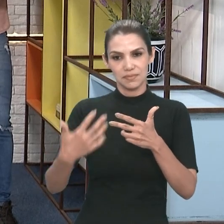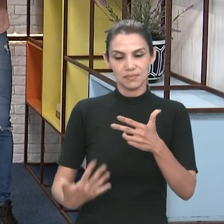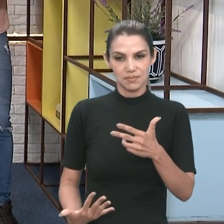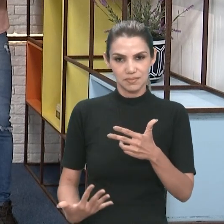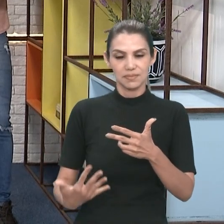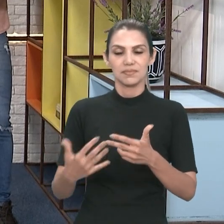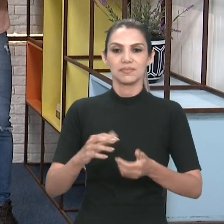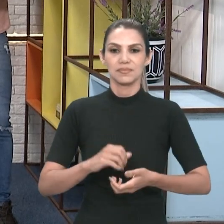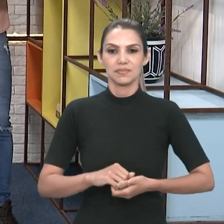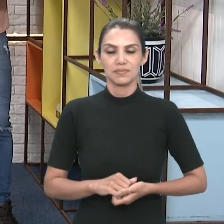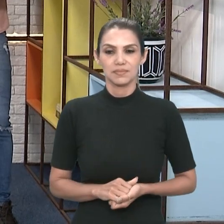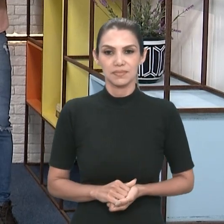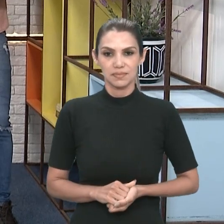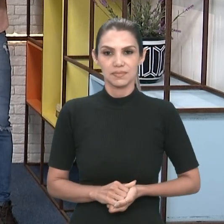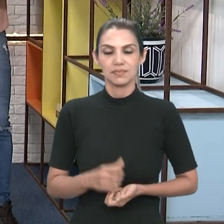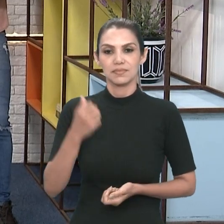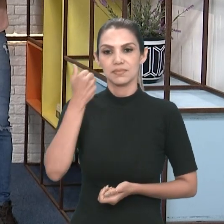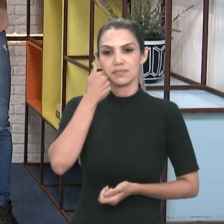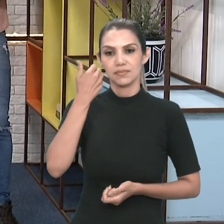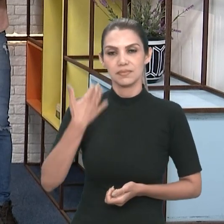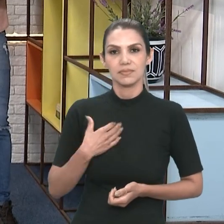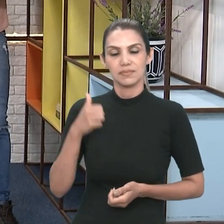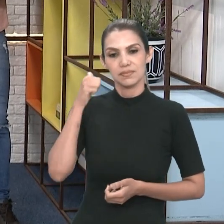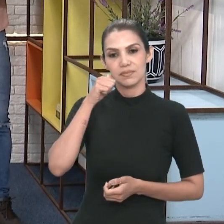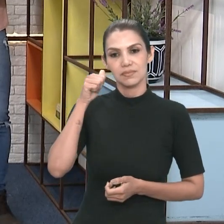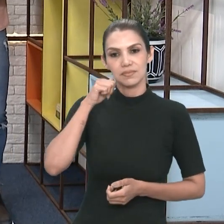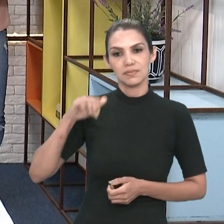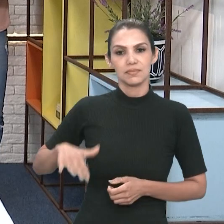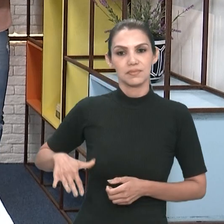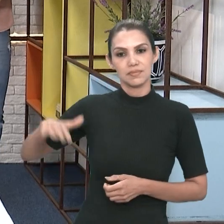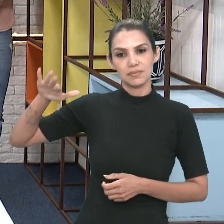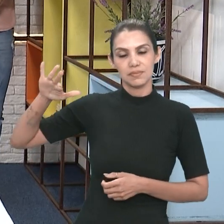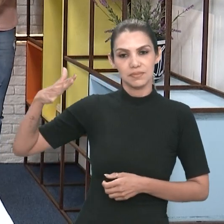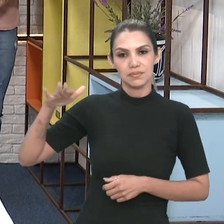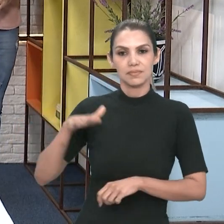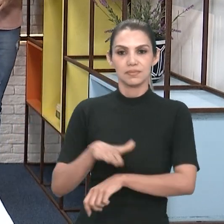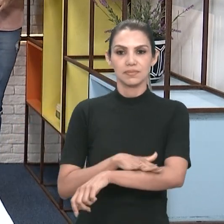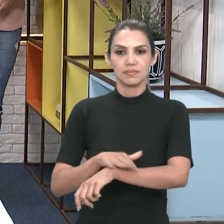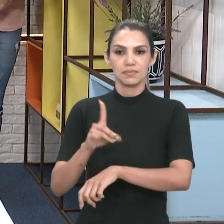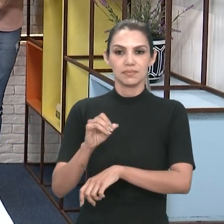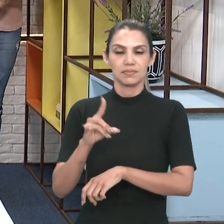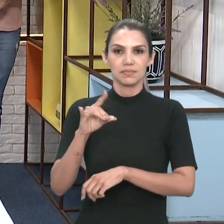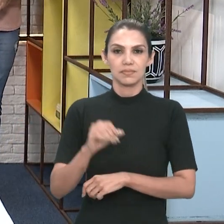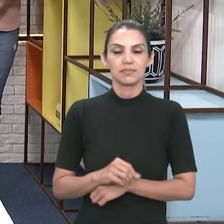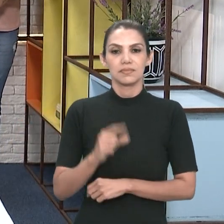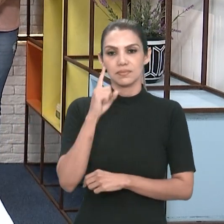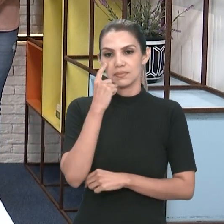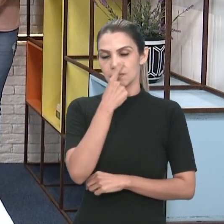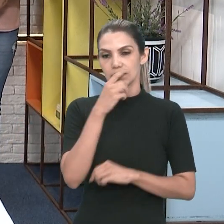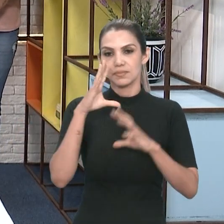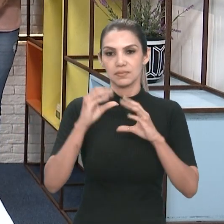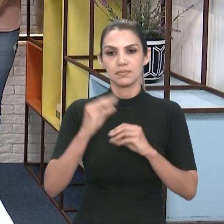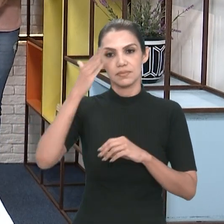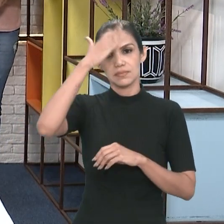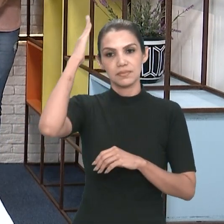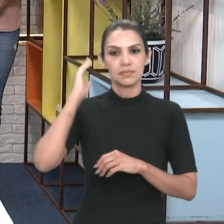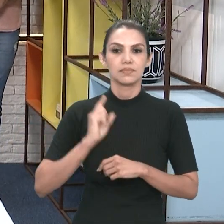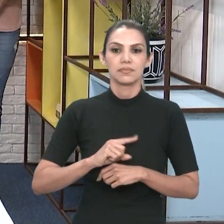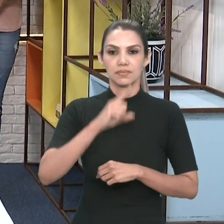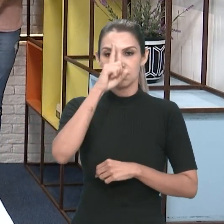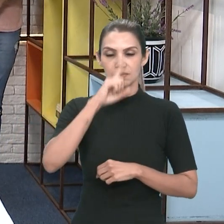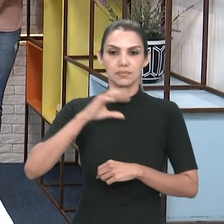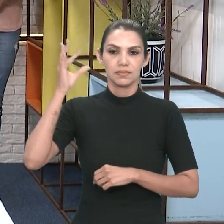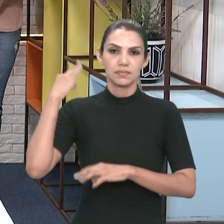Audiovisual Acessível, o Labitave. E ela se descreve como uma mulher de estatura média, tem pele parda, olhos escuros e cabelos lisos